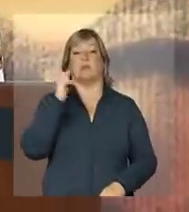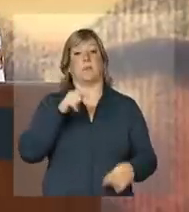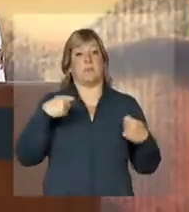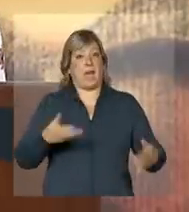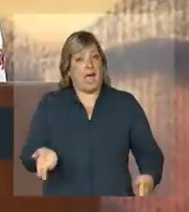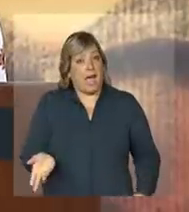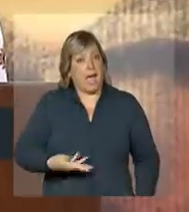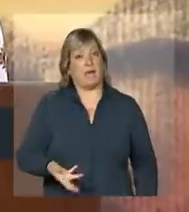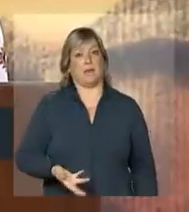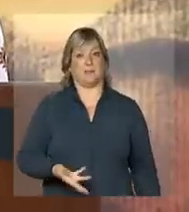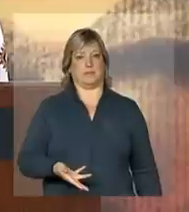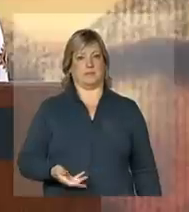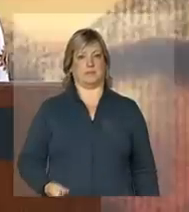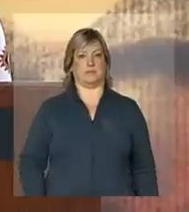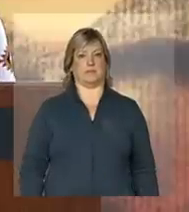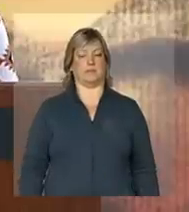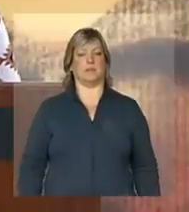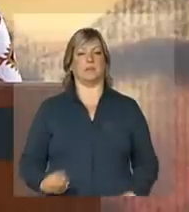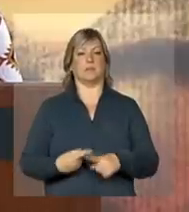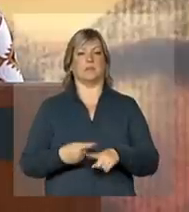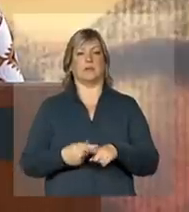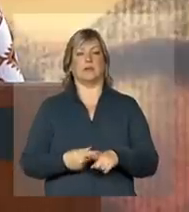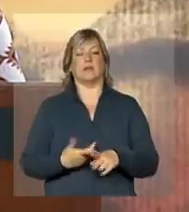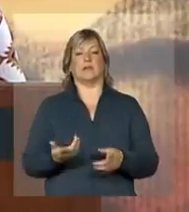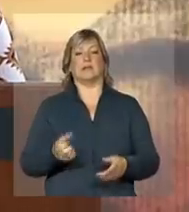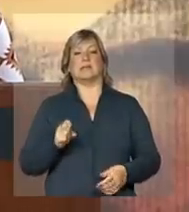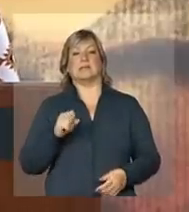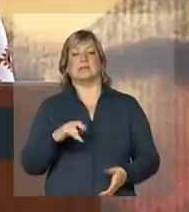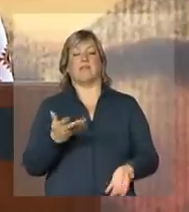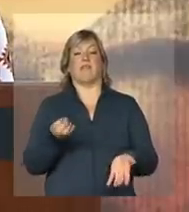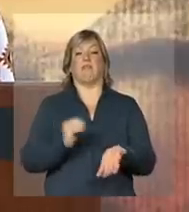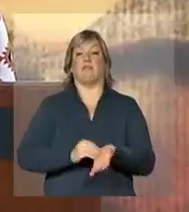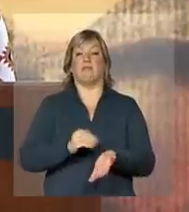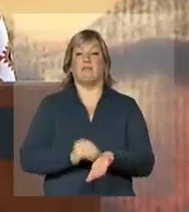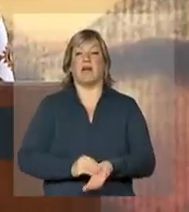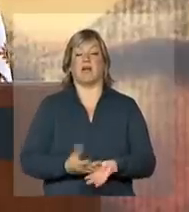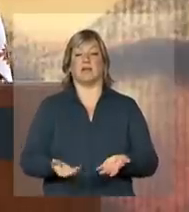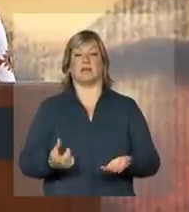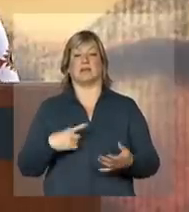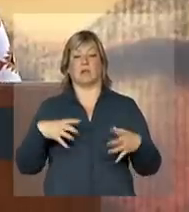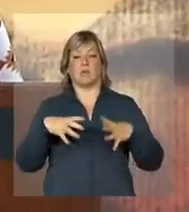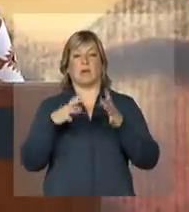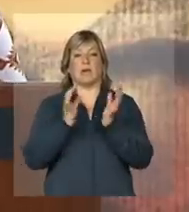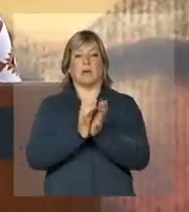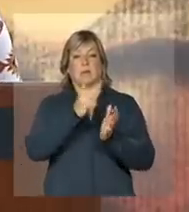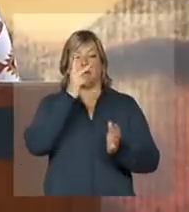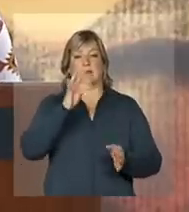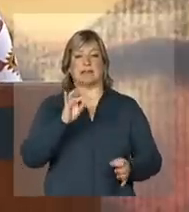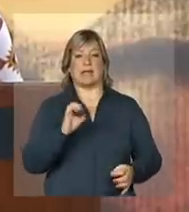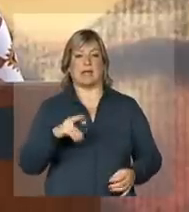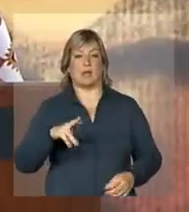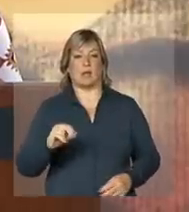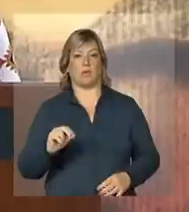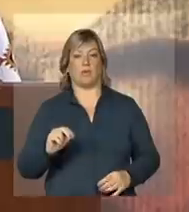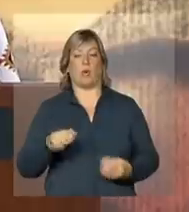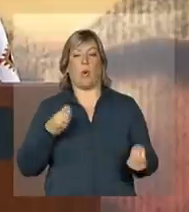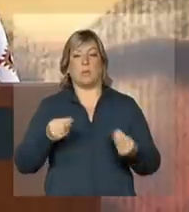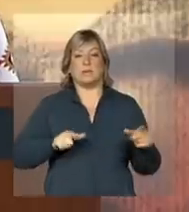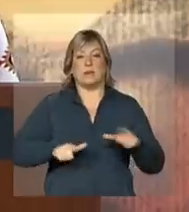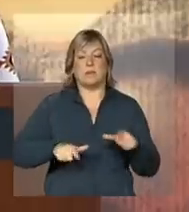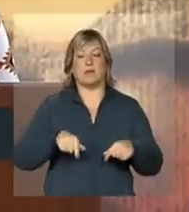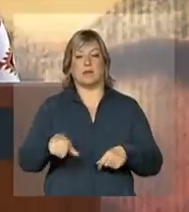certa agilidade se falta o quadro técnico nas estruturas de trabalhar a